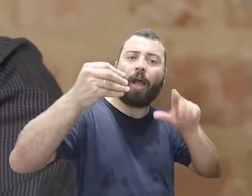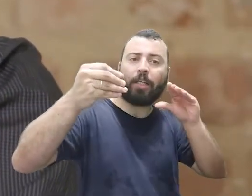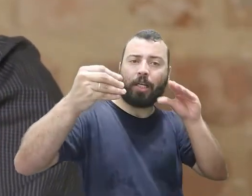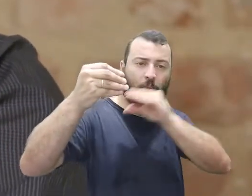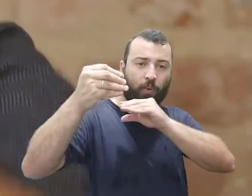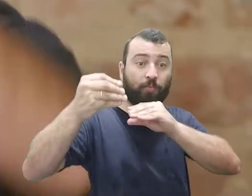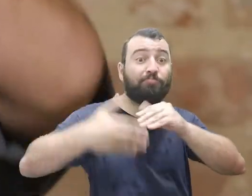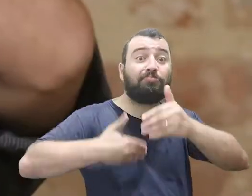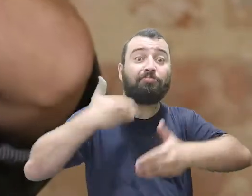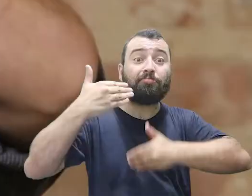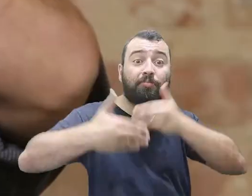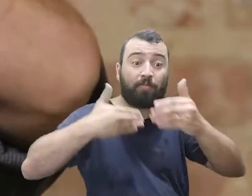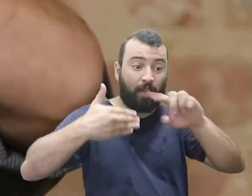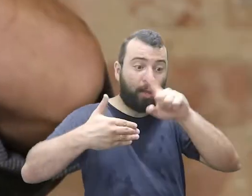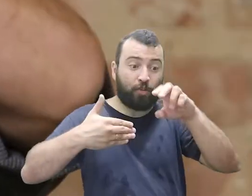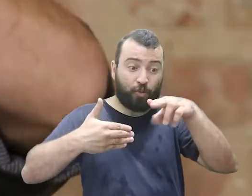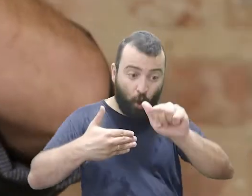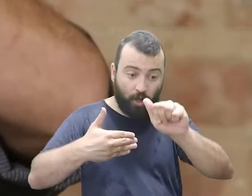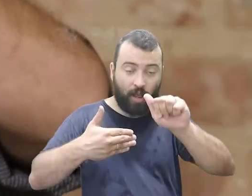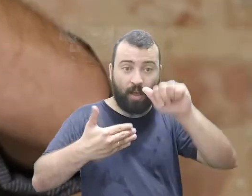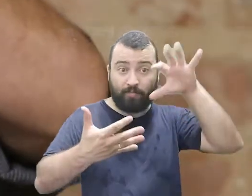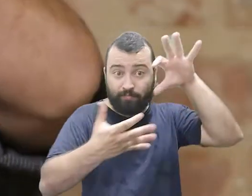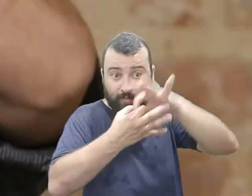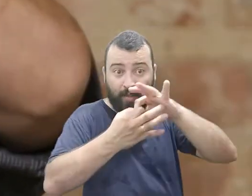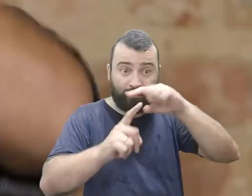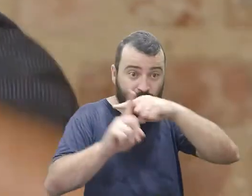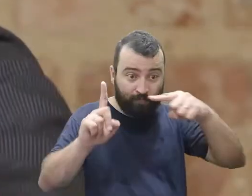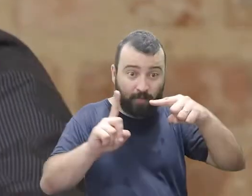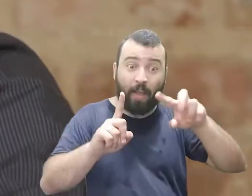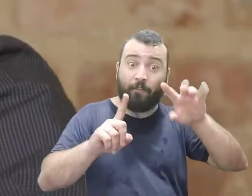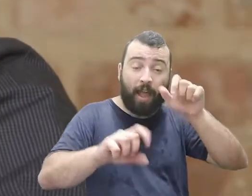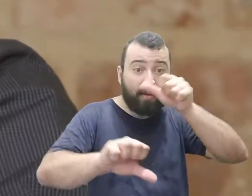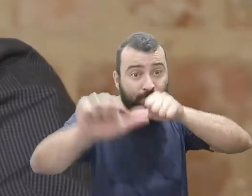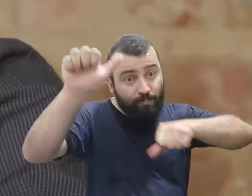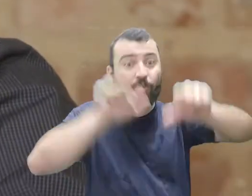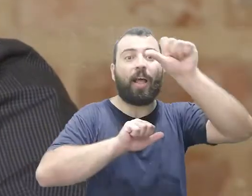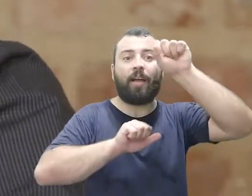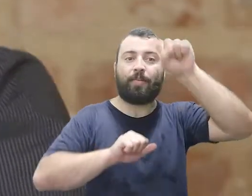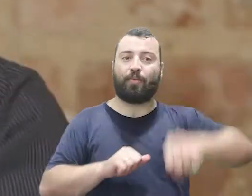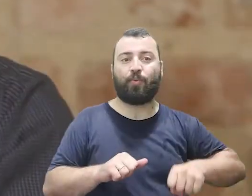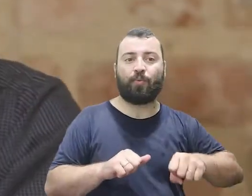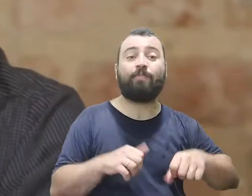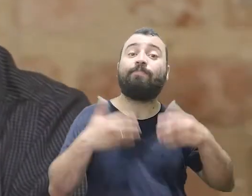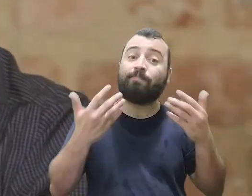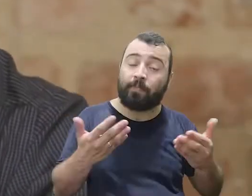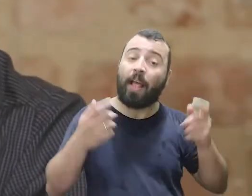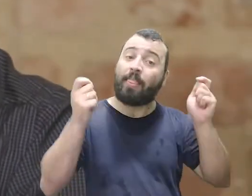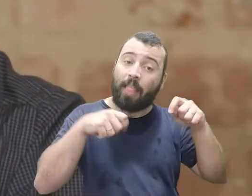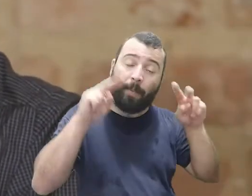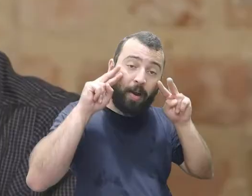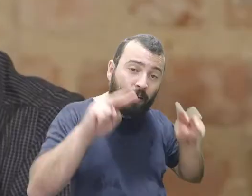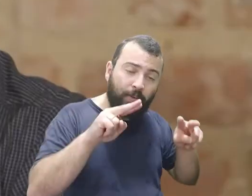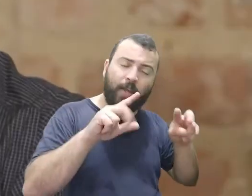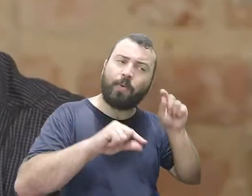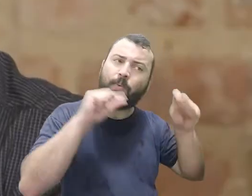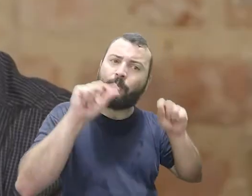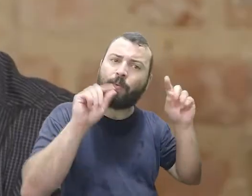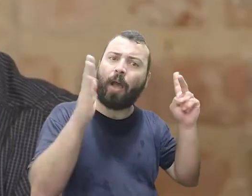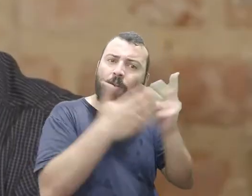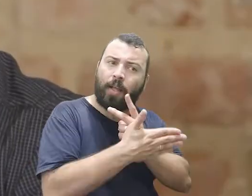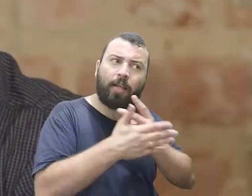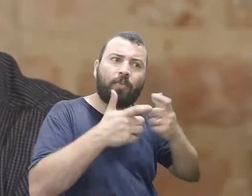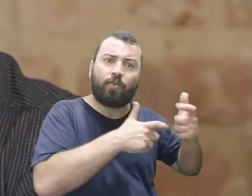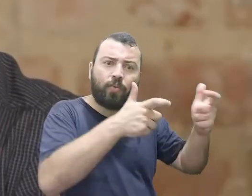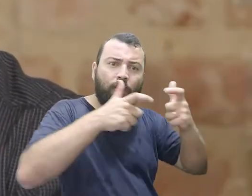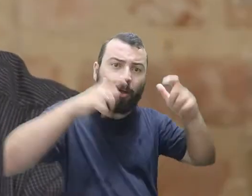calor. Logo, a zona de convergência intertropical vai migrar para sul. E a gente pode ver os sinais que isso tem